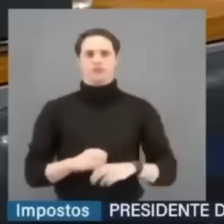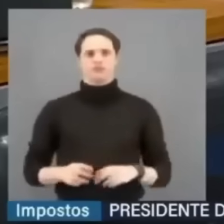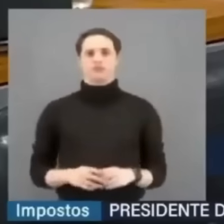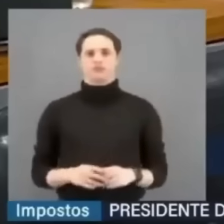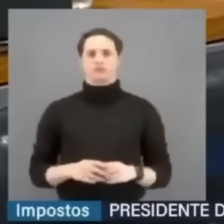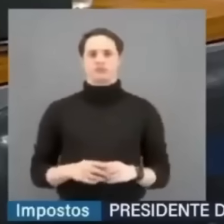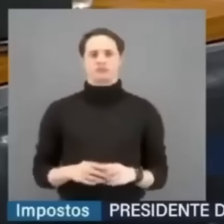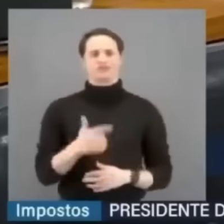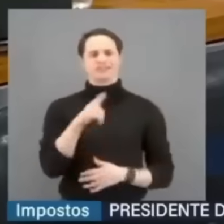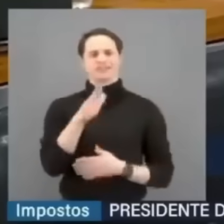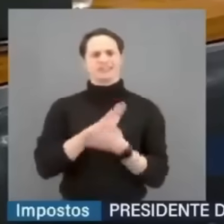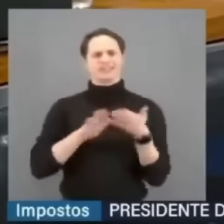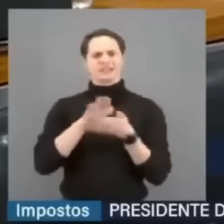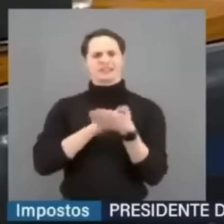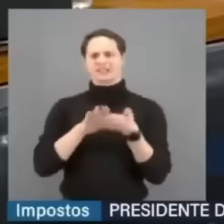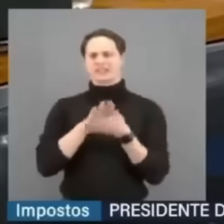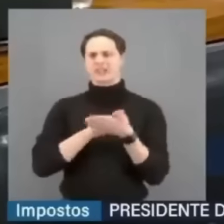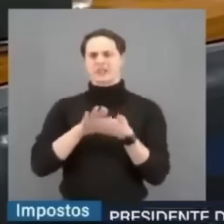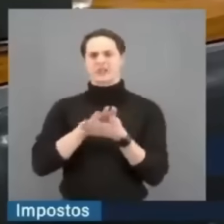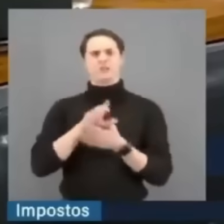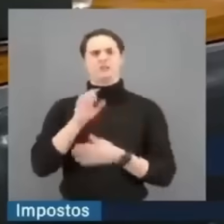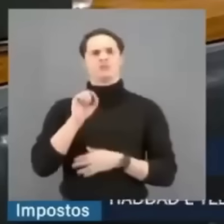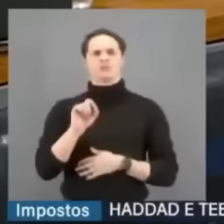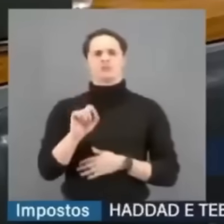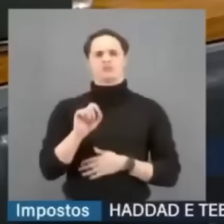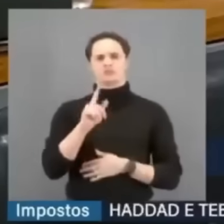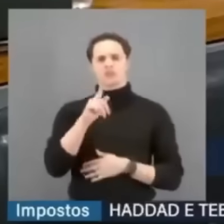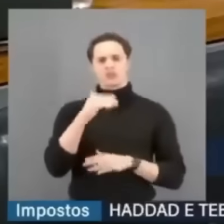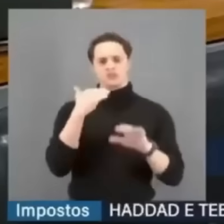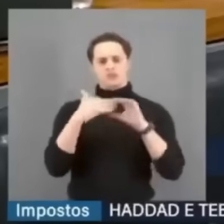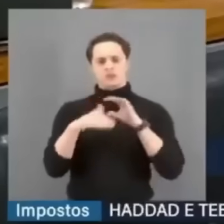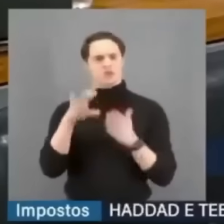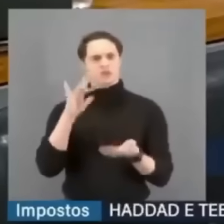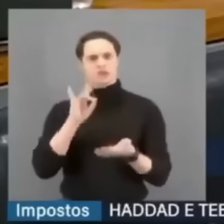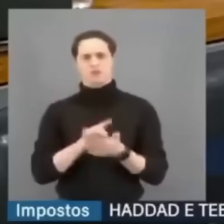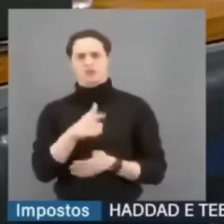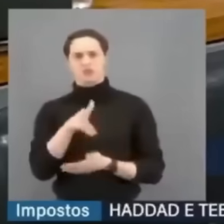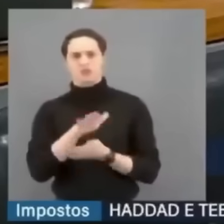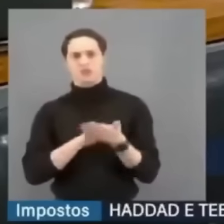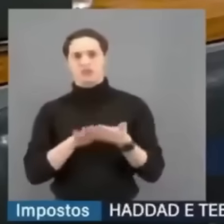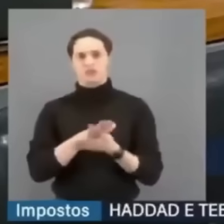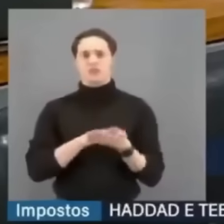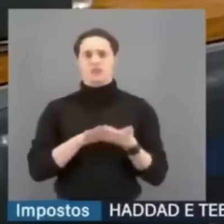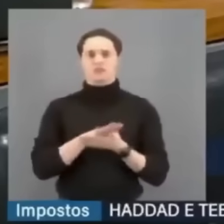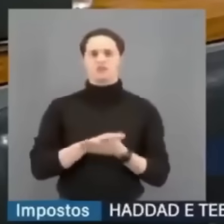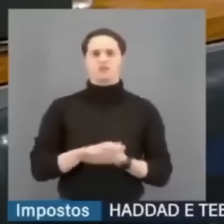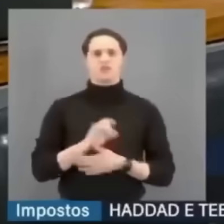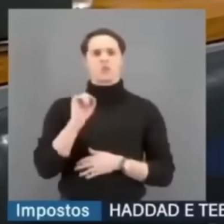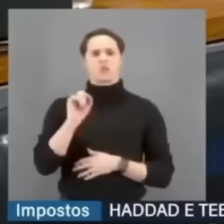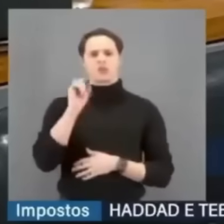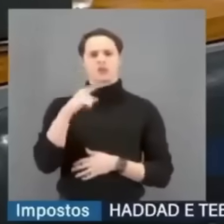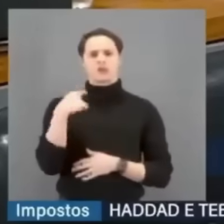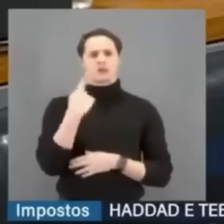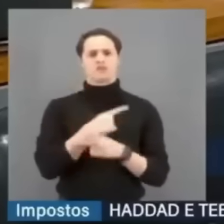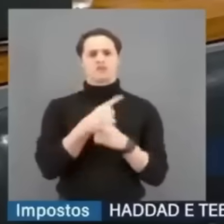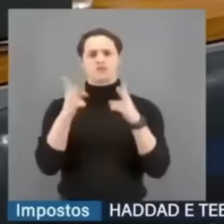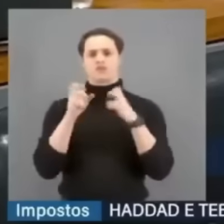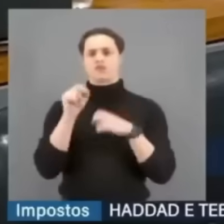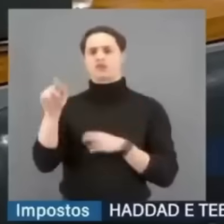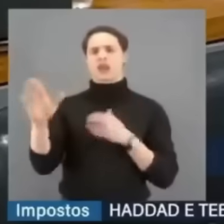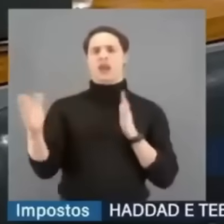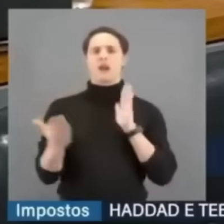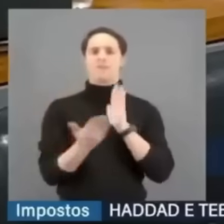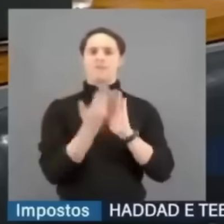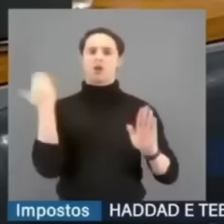que não existia absolutamente nada no e-mail oficial. O que deduzimos que o senhor